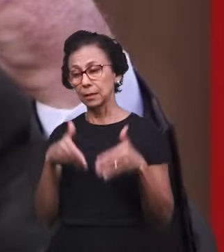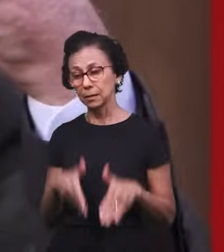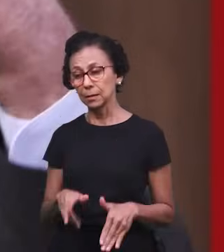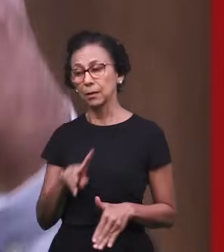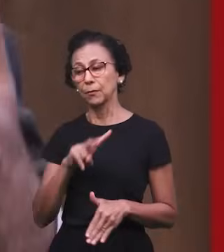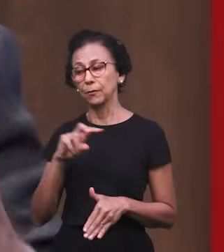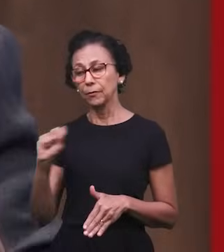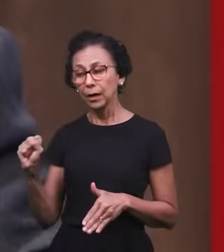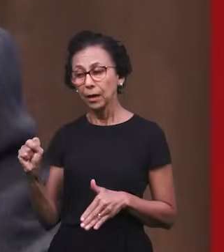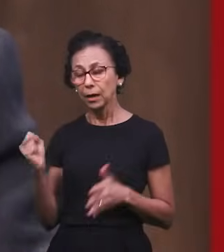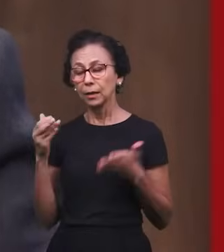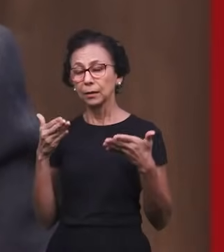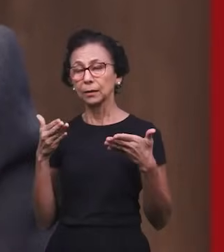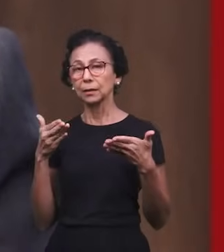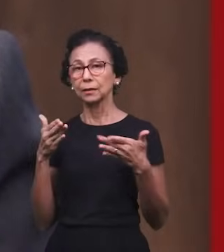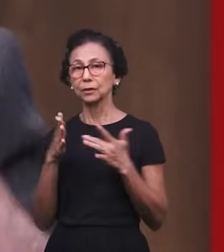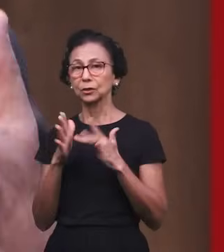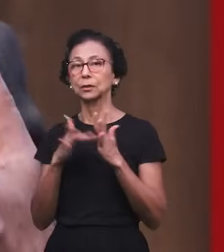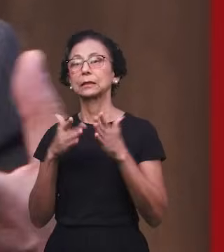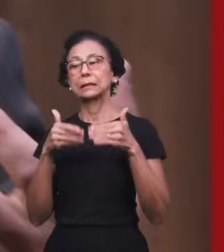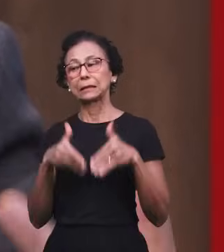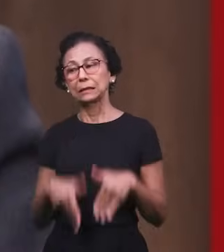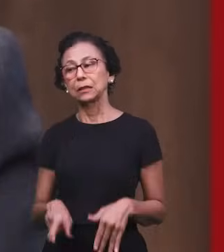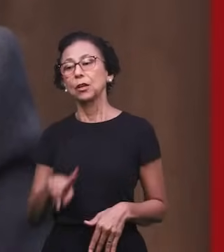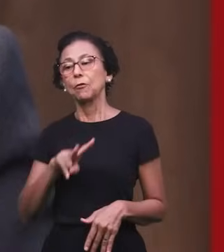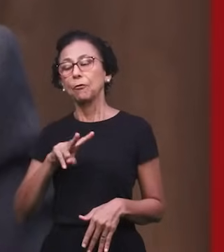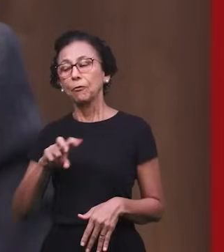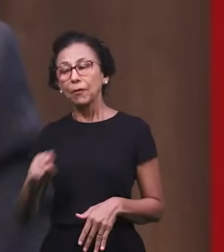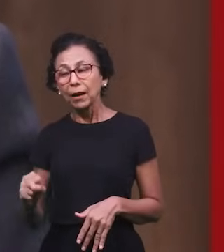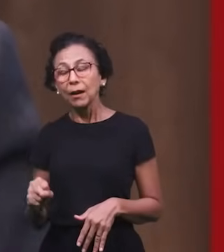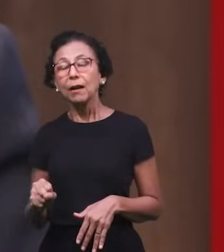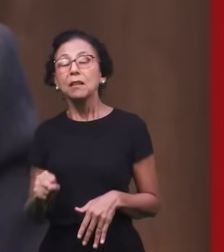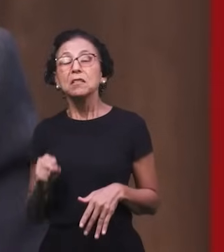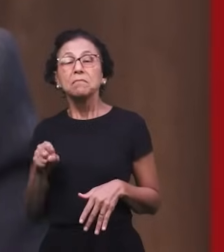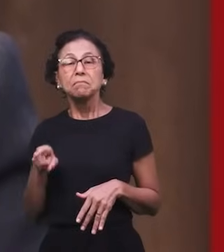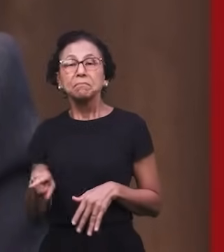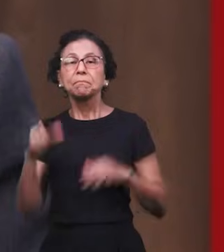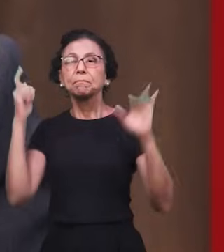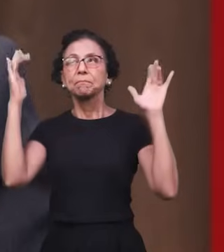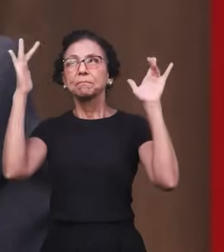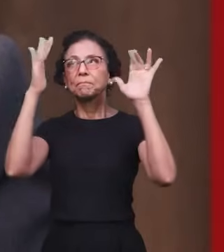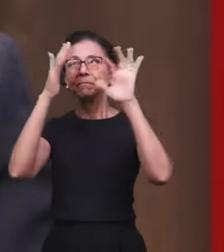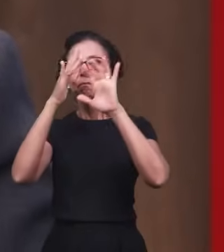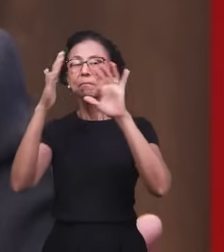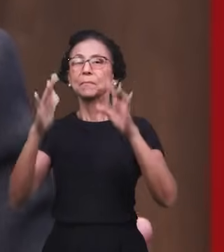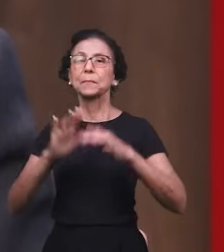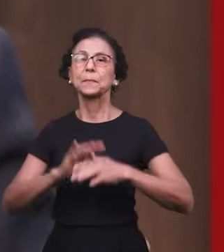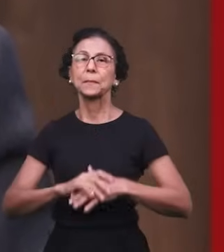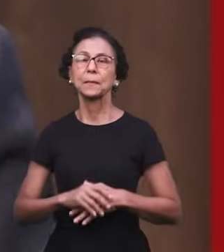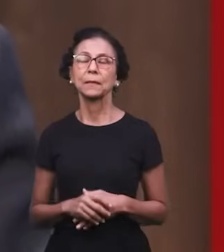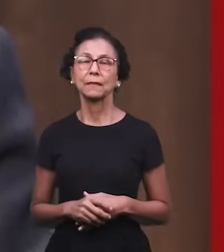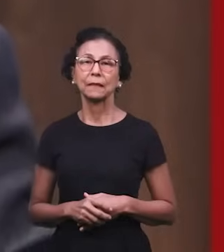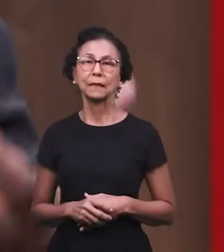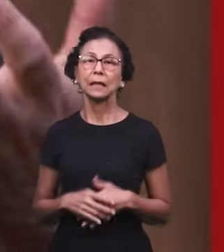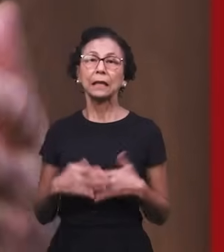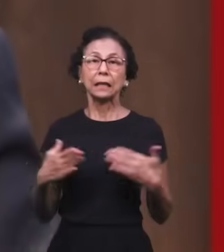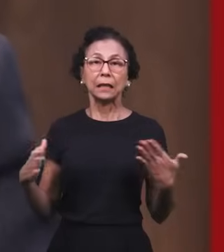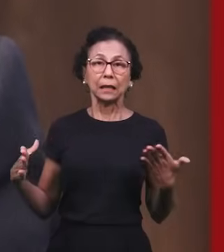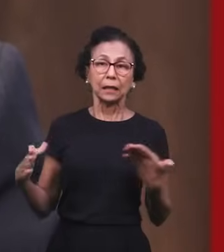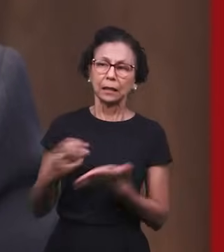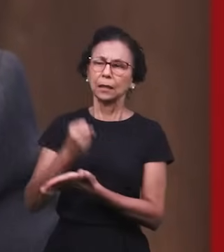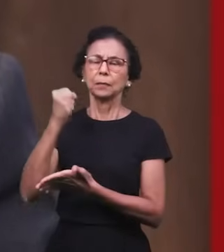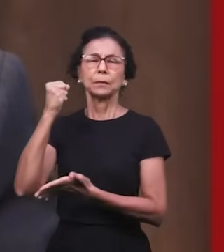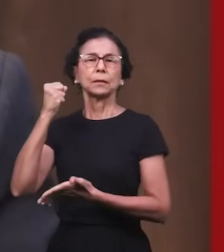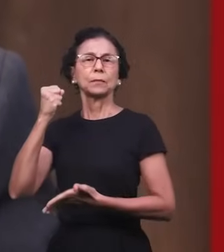vai ser tirada, a igreja fiel, aquela que está preparada para viver esse